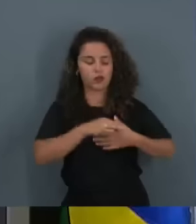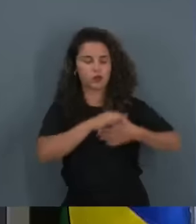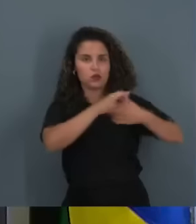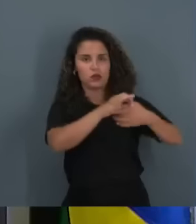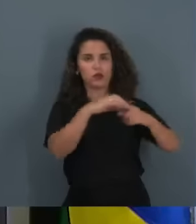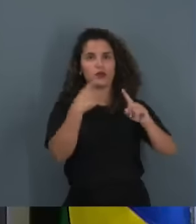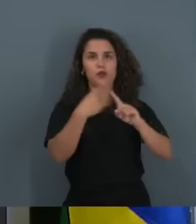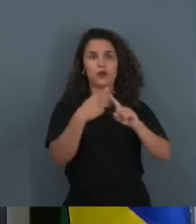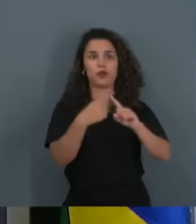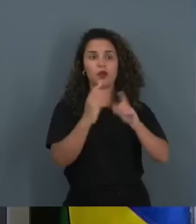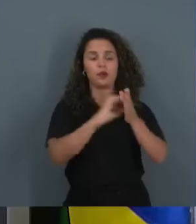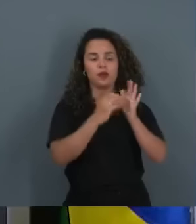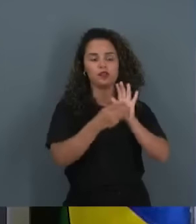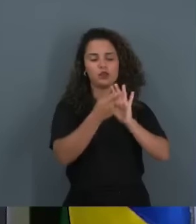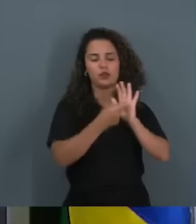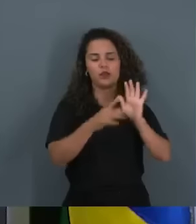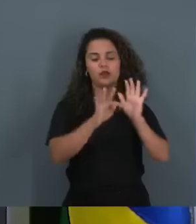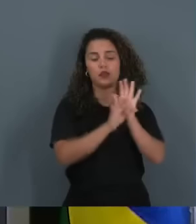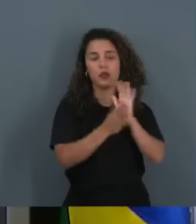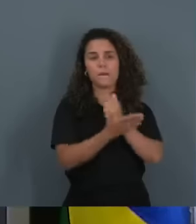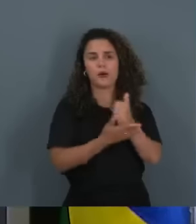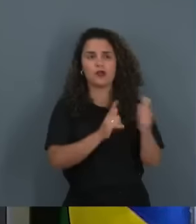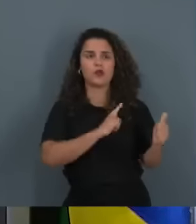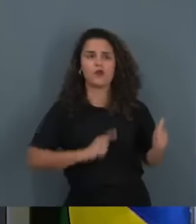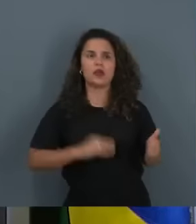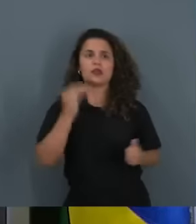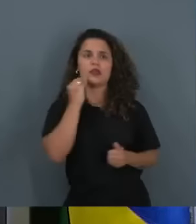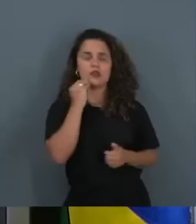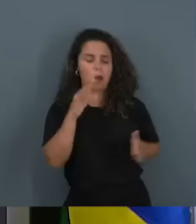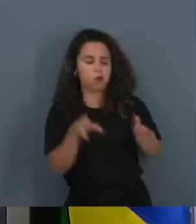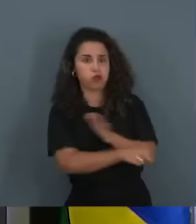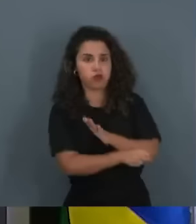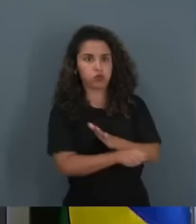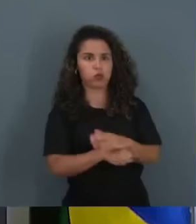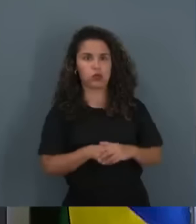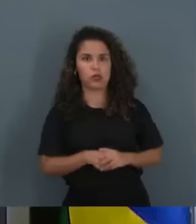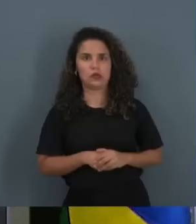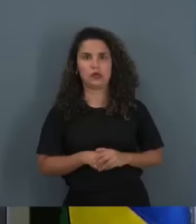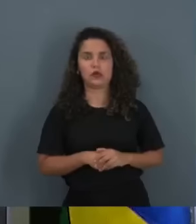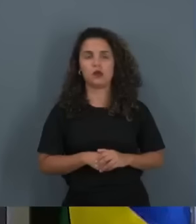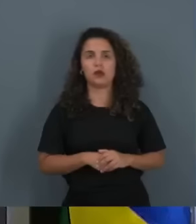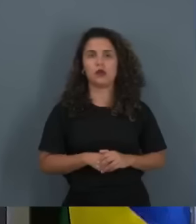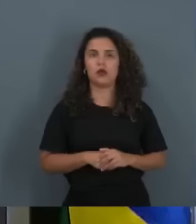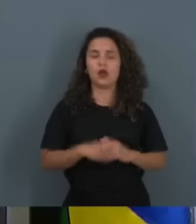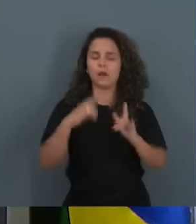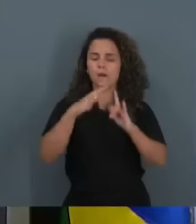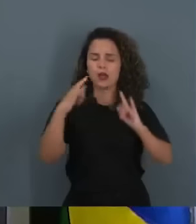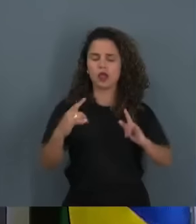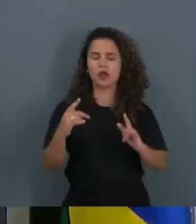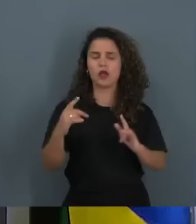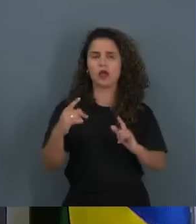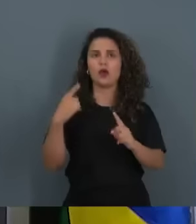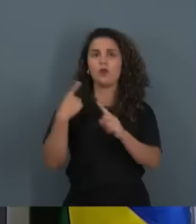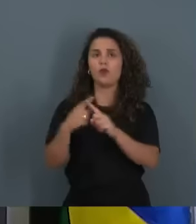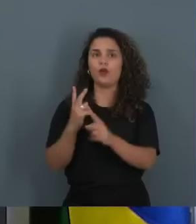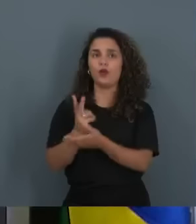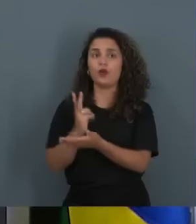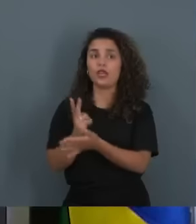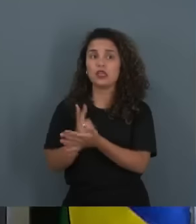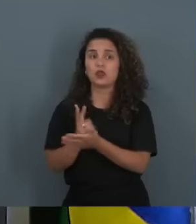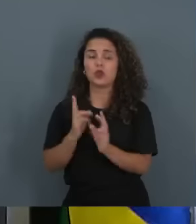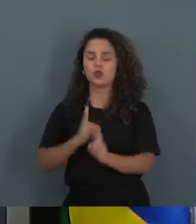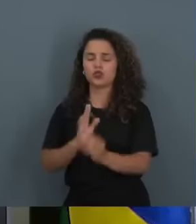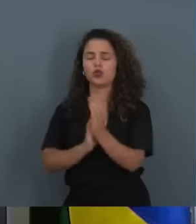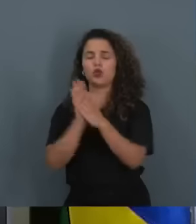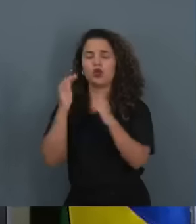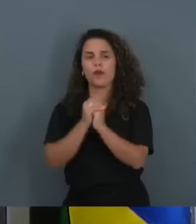tentou tomar, a base do governo tentou tomar. Foi um milagre. Eu acho que é a oração dos brasileiros. Por isso, continue orando. Água mole em pedra dura, tanto